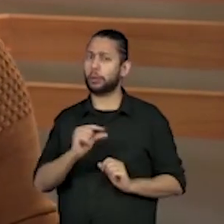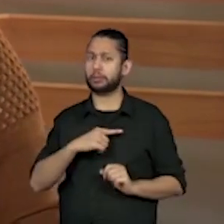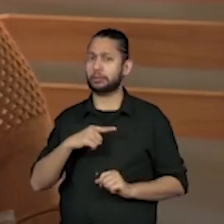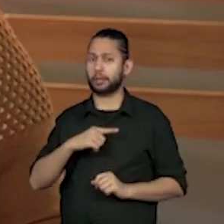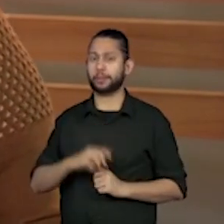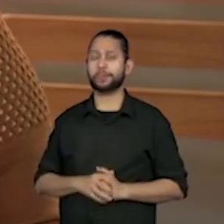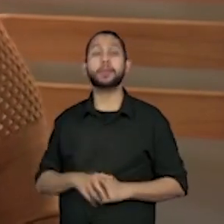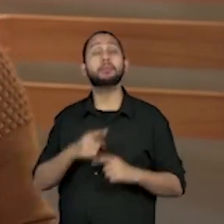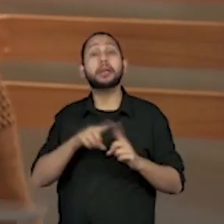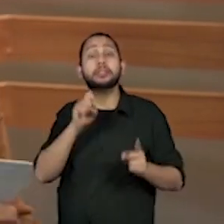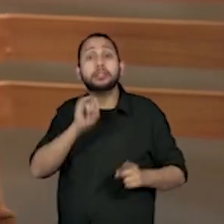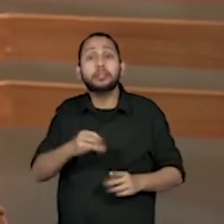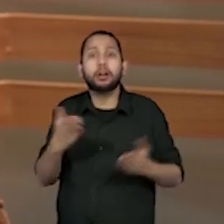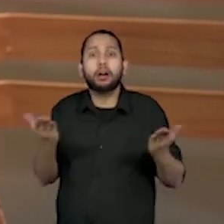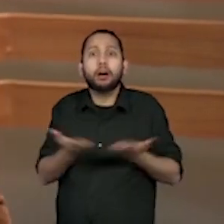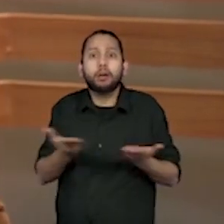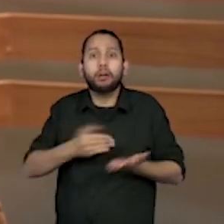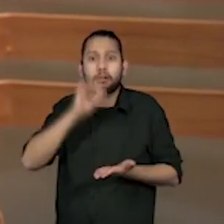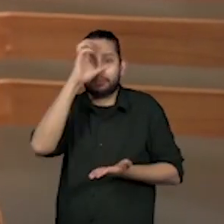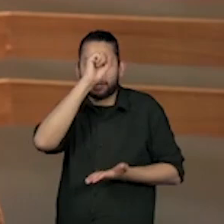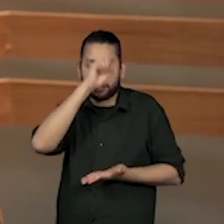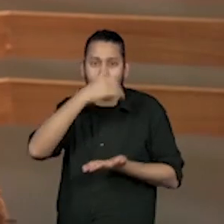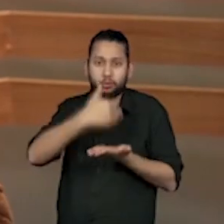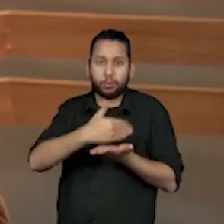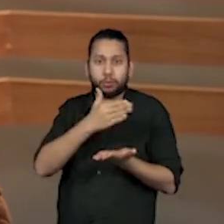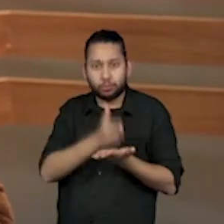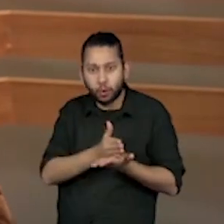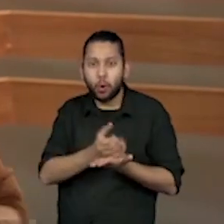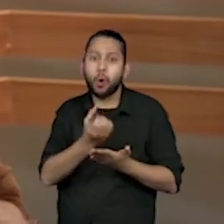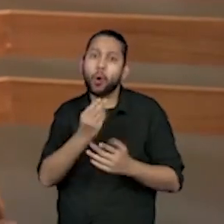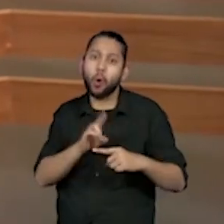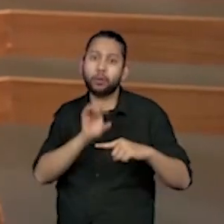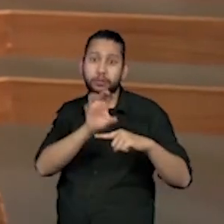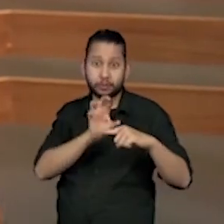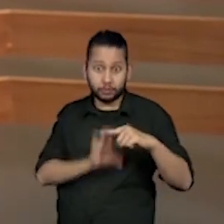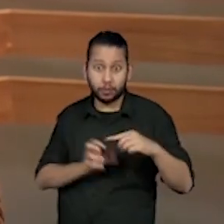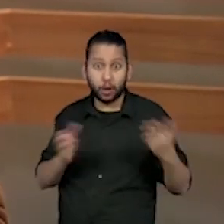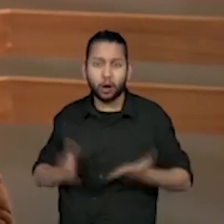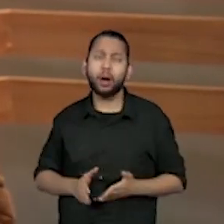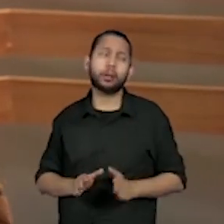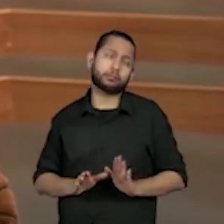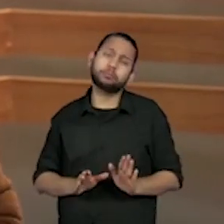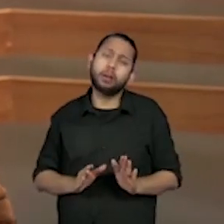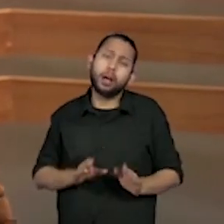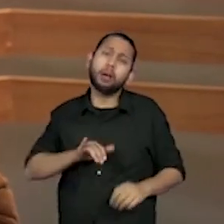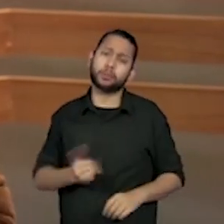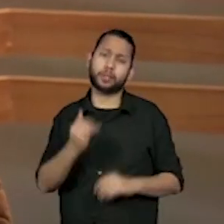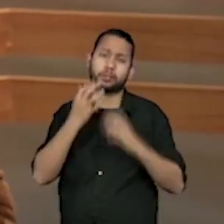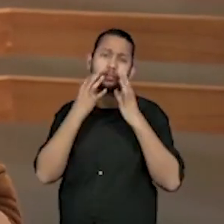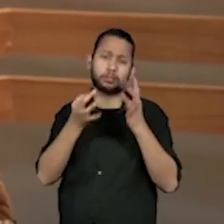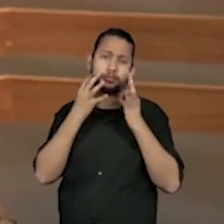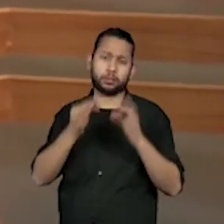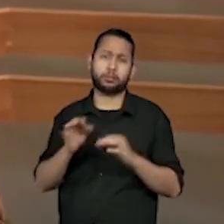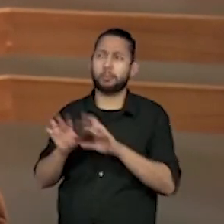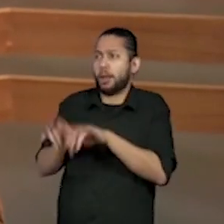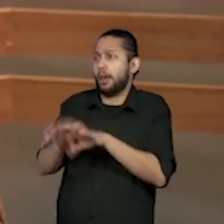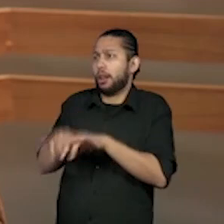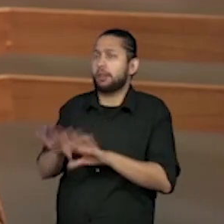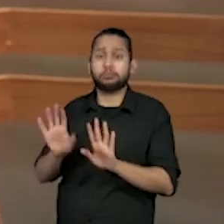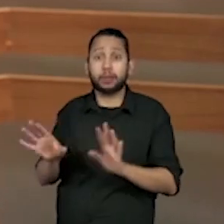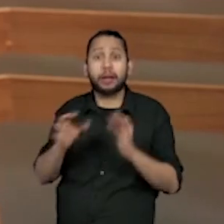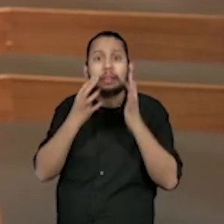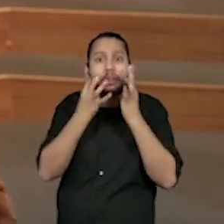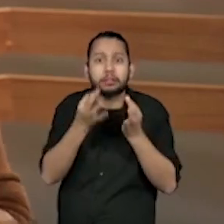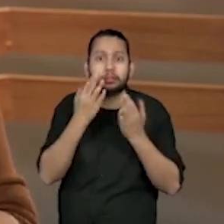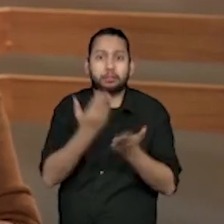Mas quem está tendo contato com fração pela primeira vez, então agora é hora de prestar bastante atenção, largar um pouquinho o chat e prestar um pouquinho mais de